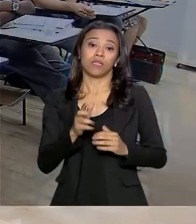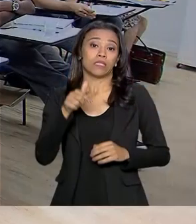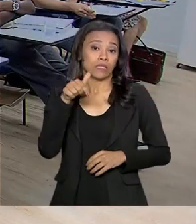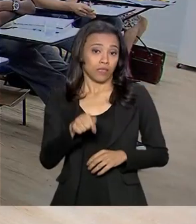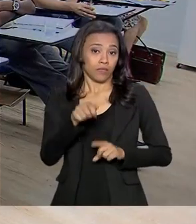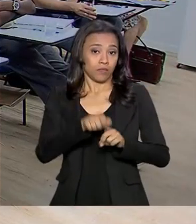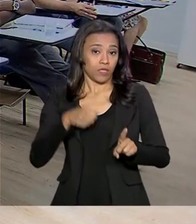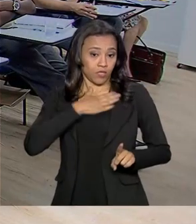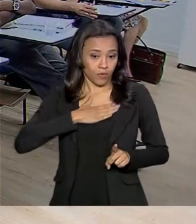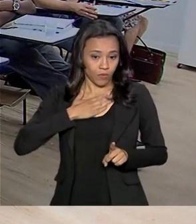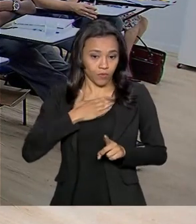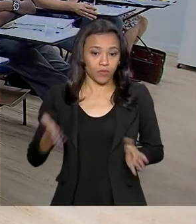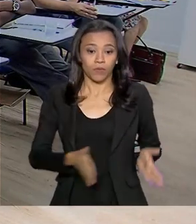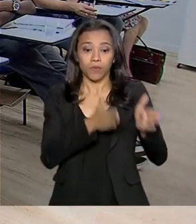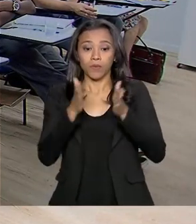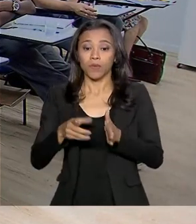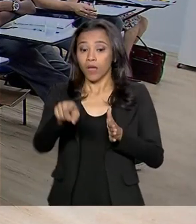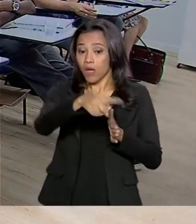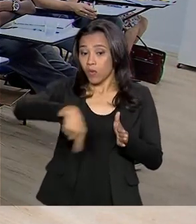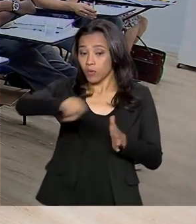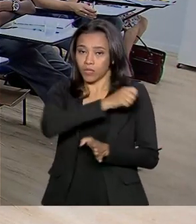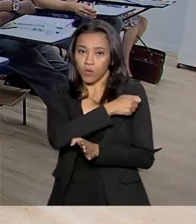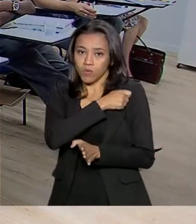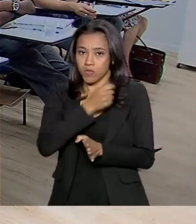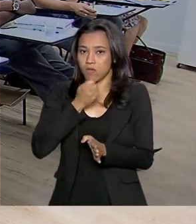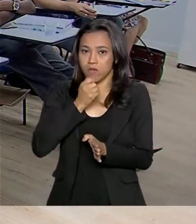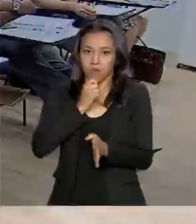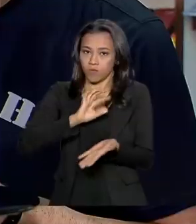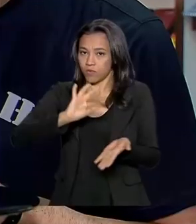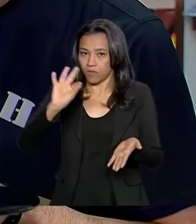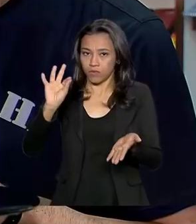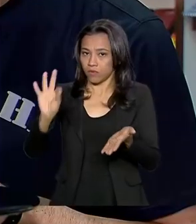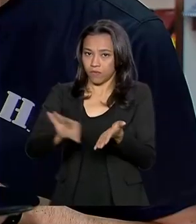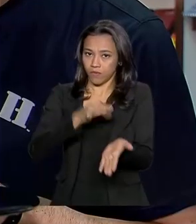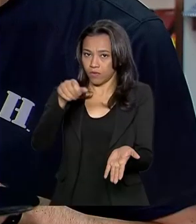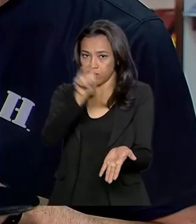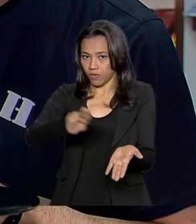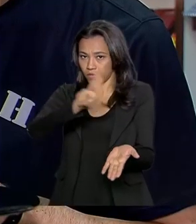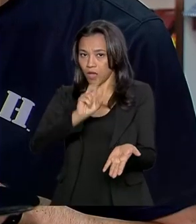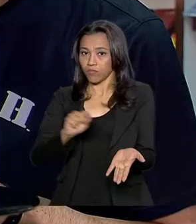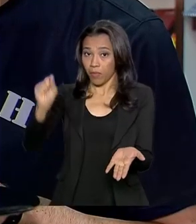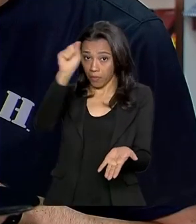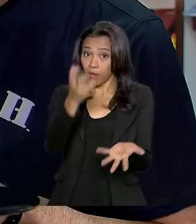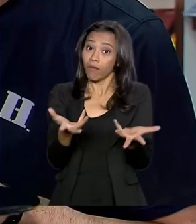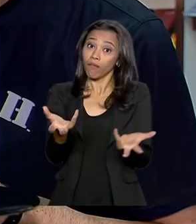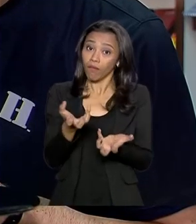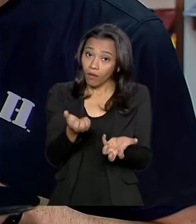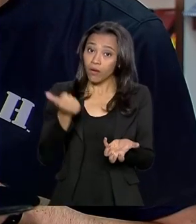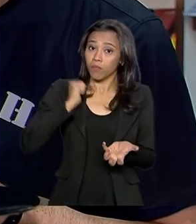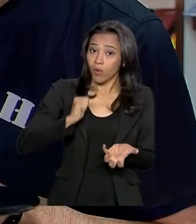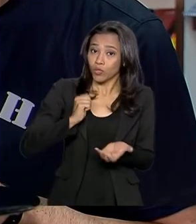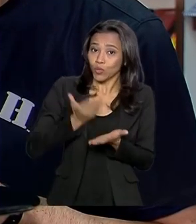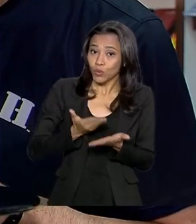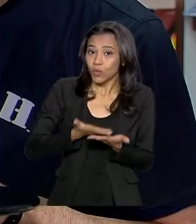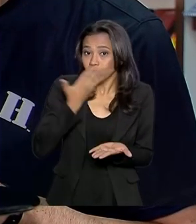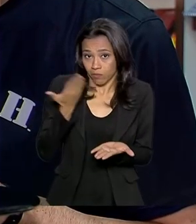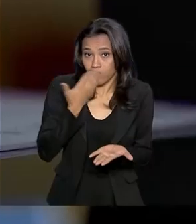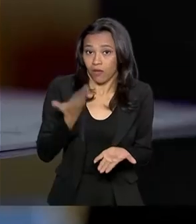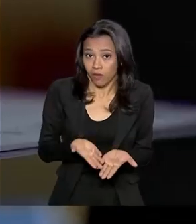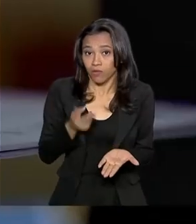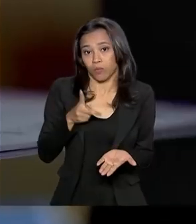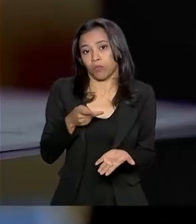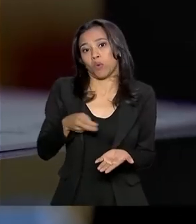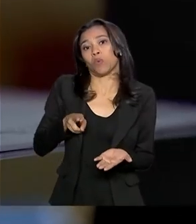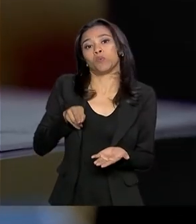Agora, os estudantes não matriculados nas instituições de educação superior que querem concorrer a uma das bolsas remanescentes do ProUni,